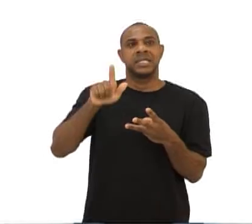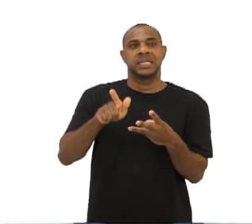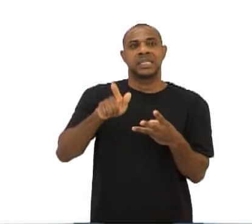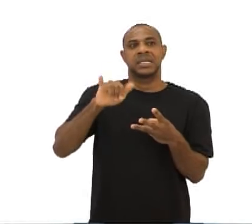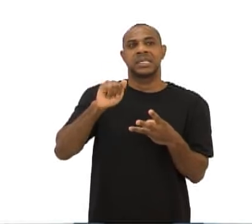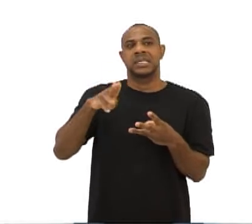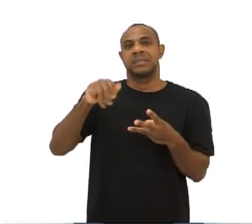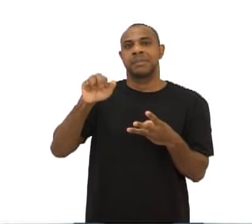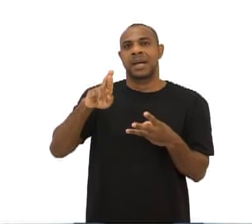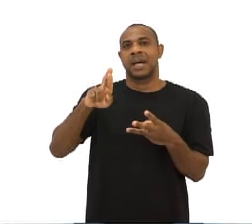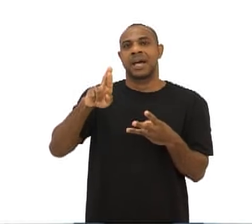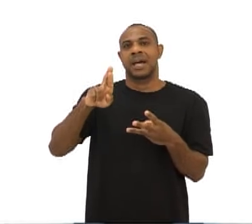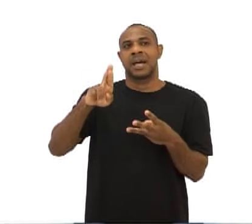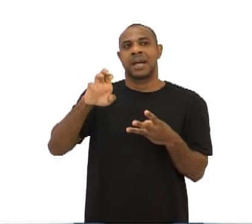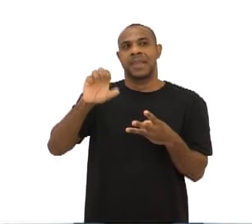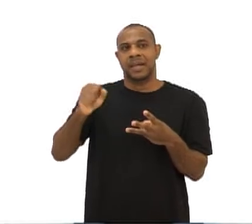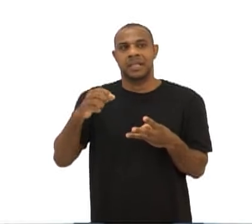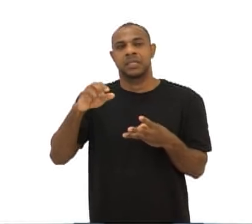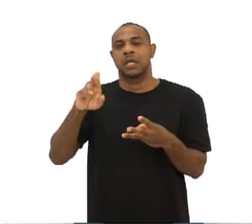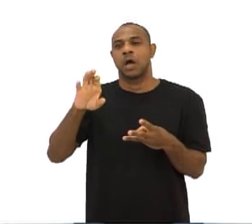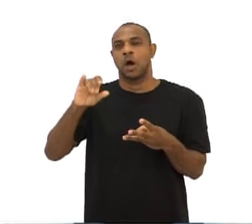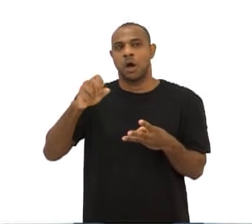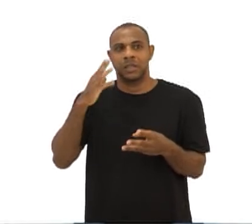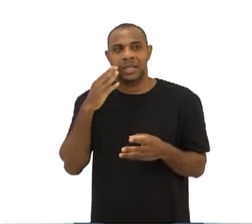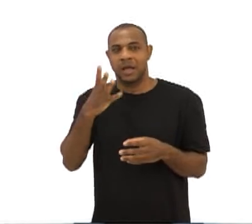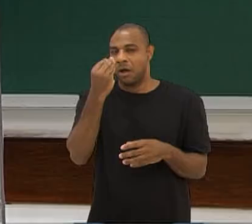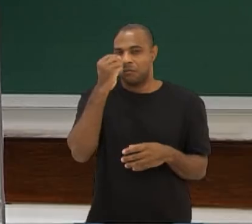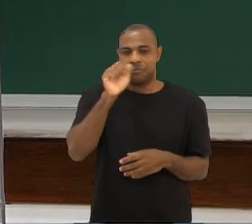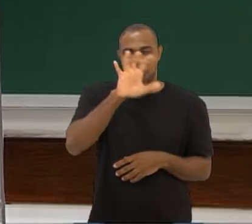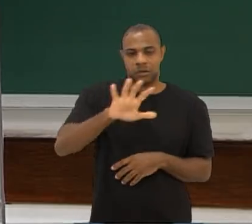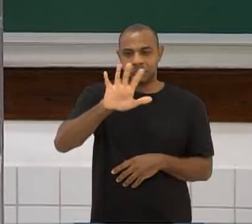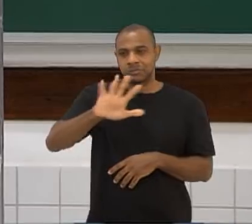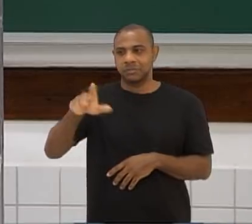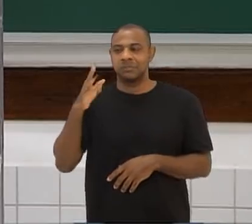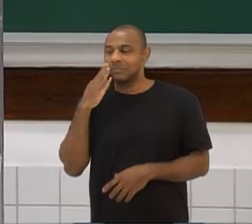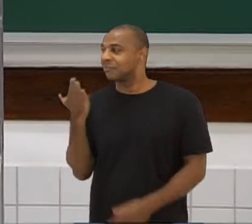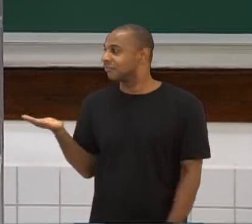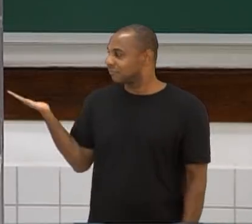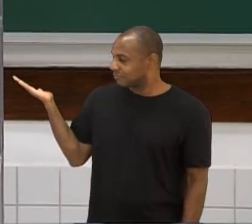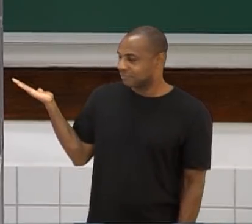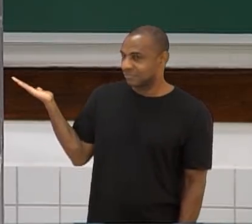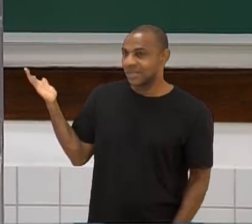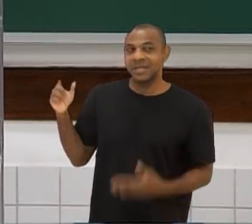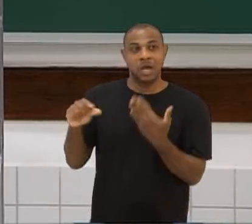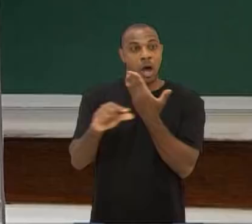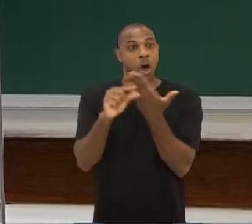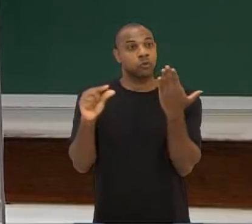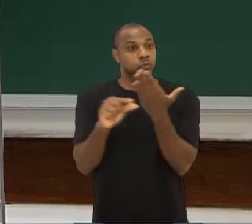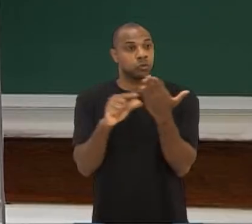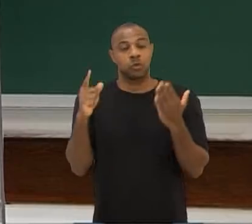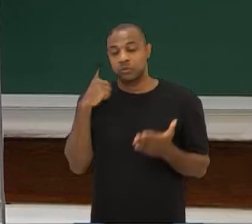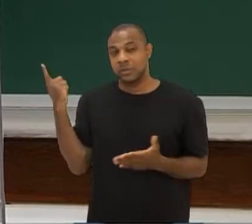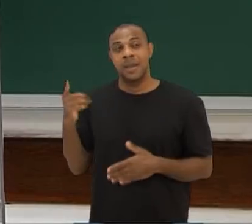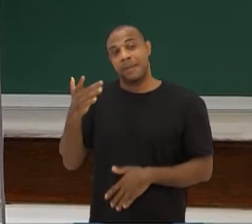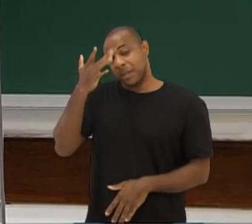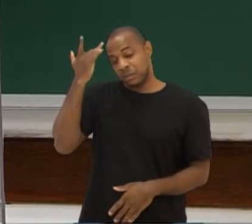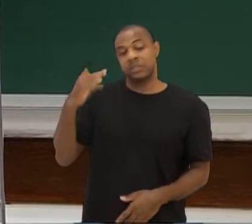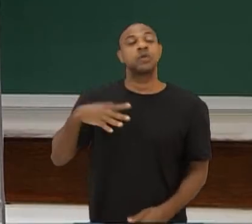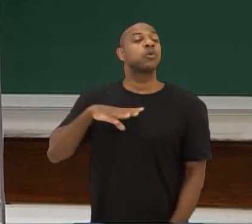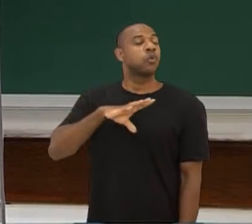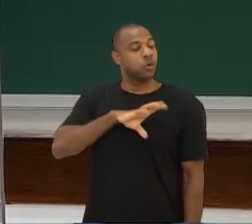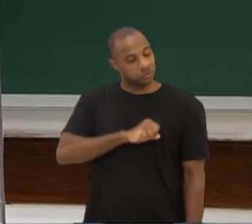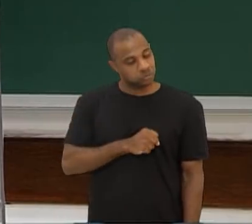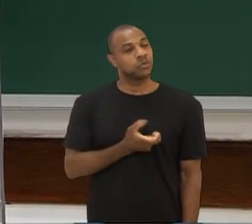uma foto, né, de cada um deles, né, aqui para vocês. São pessoas que gostaram do